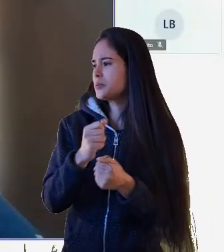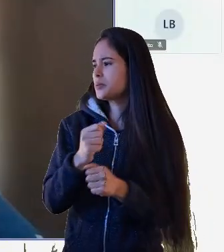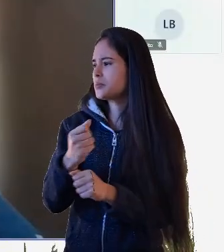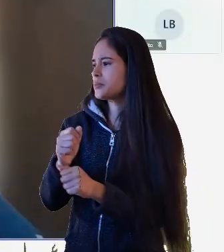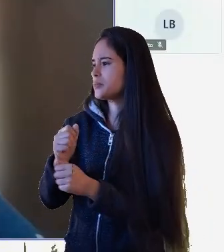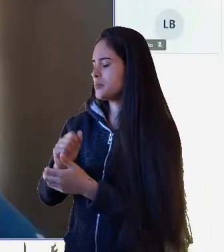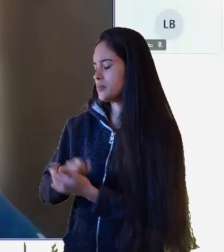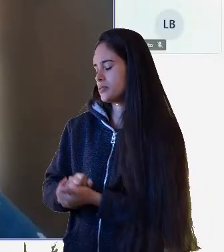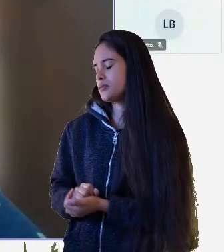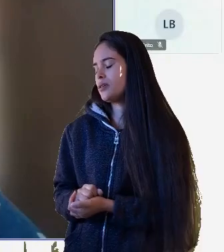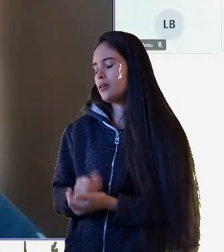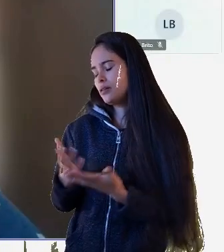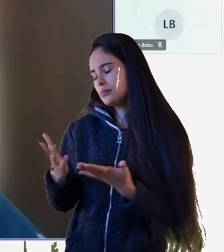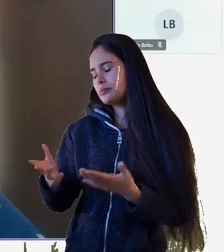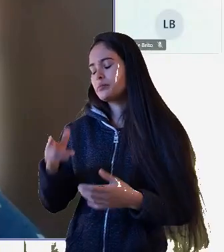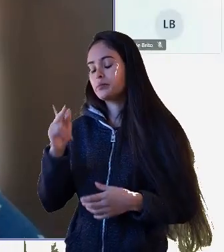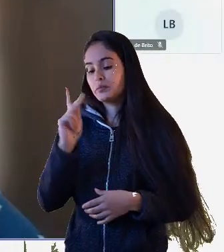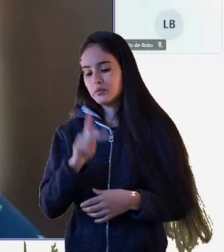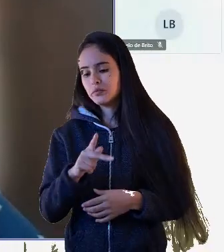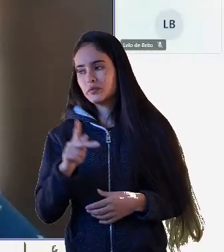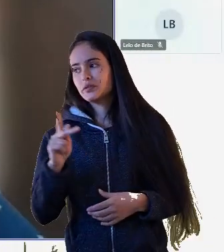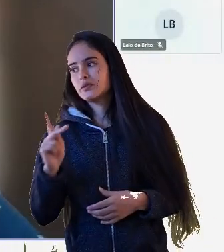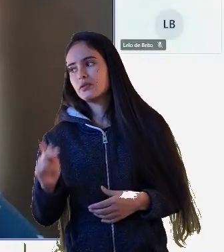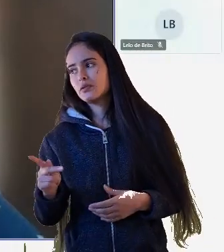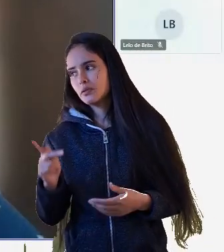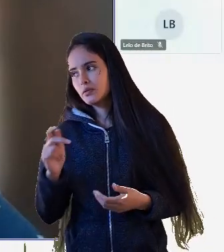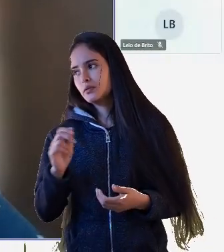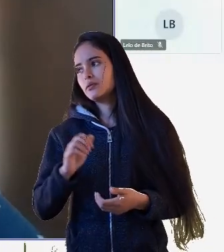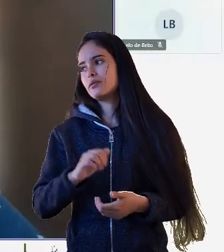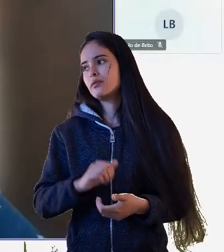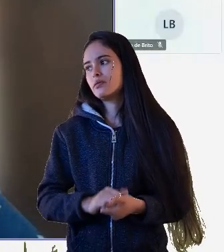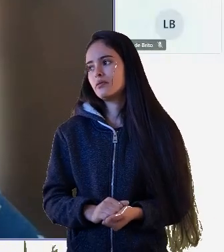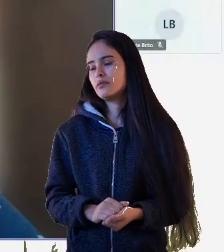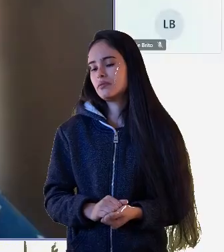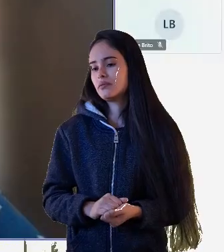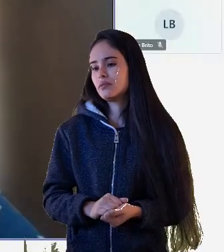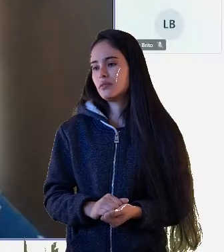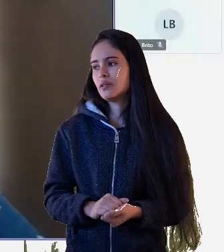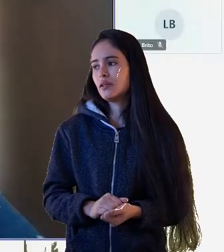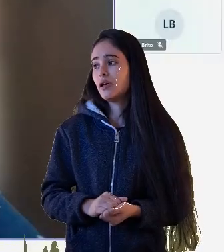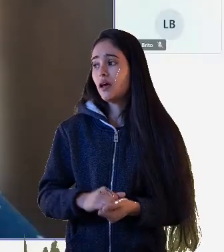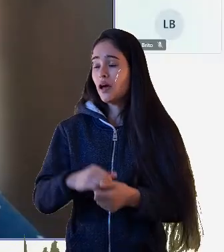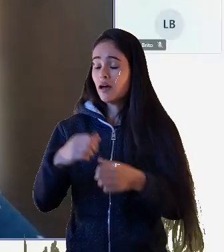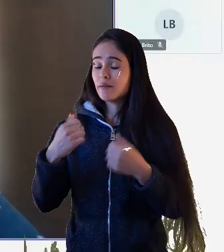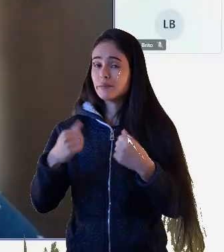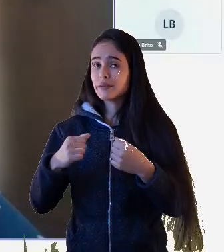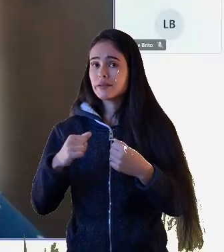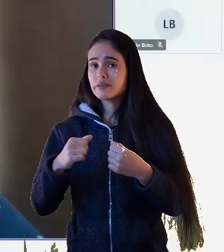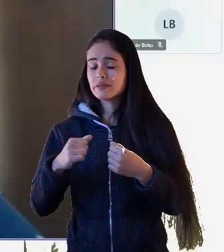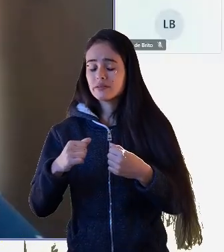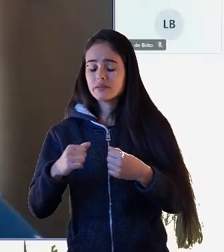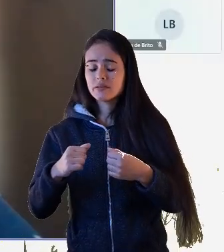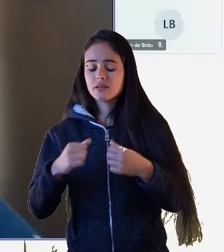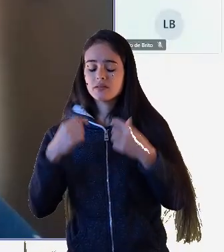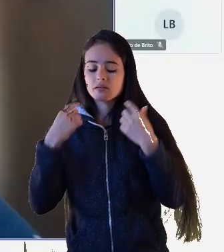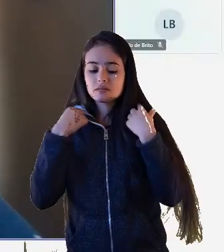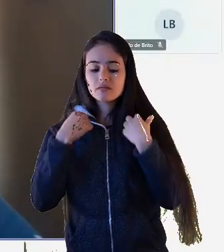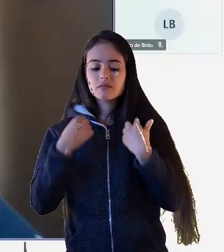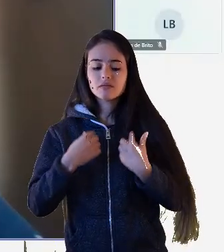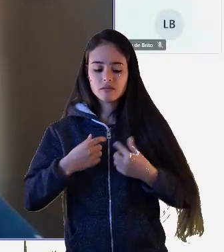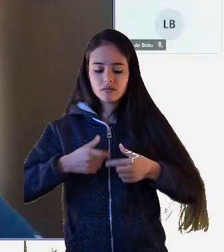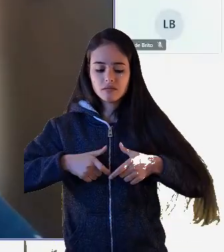de reciclagem, né? O branco aqui em Minas Gerais, o preto aqui em Minas Gerais, desculpa, é o mesmo lá no Rio Grande do